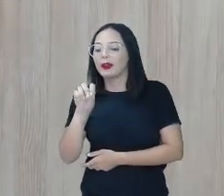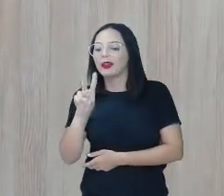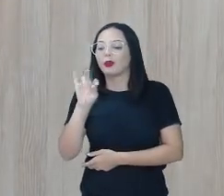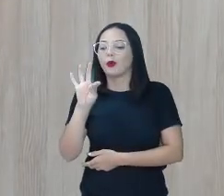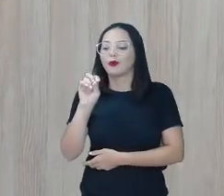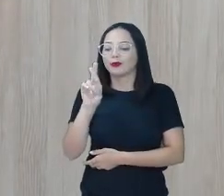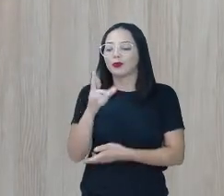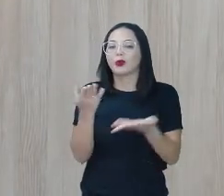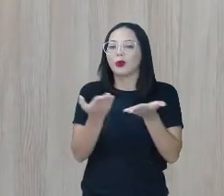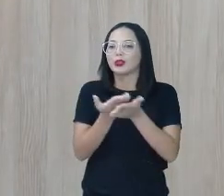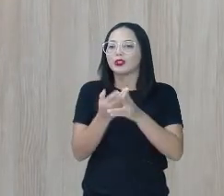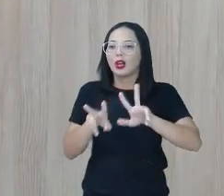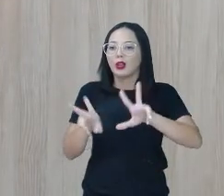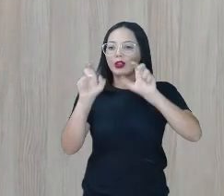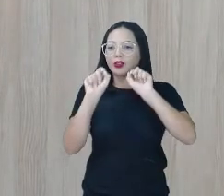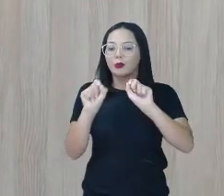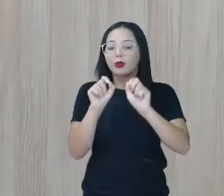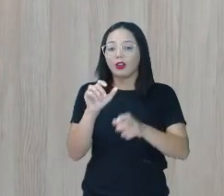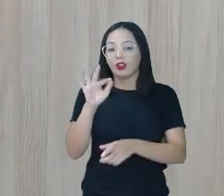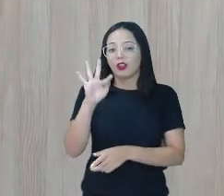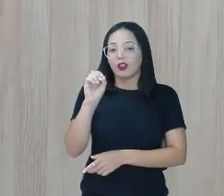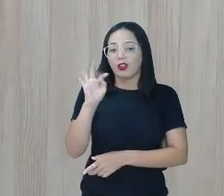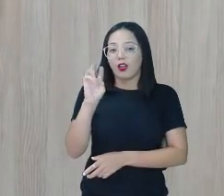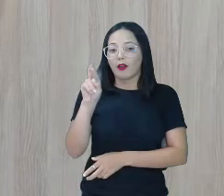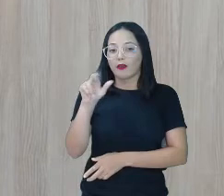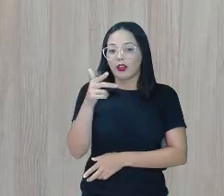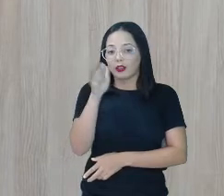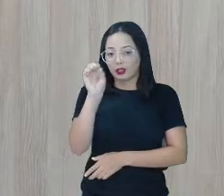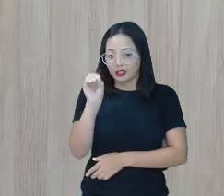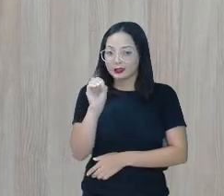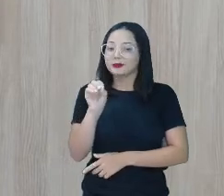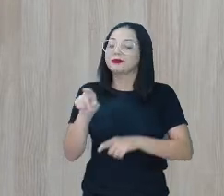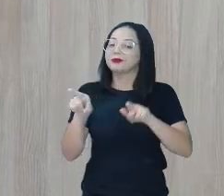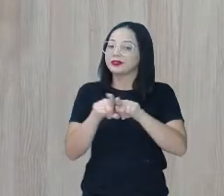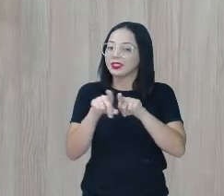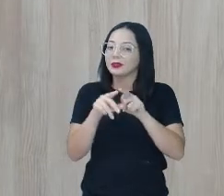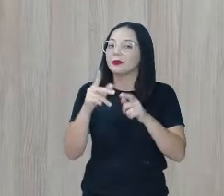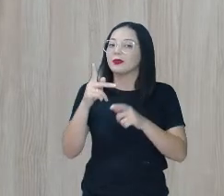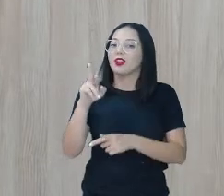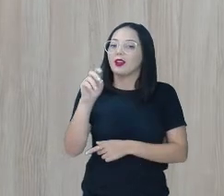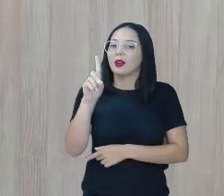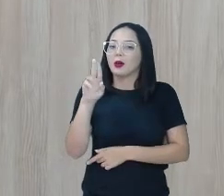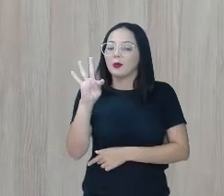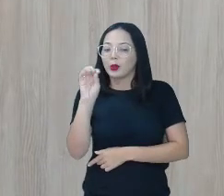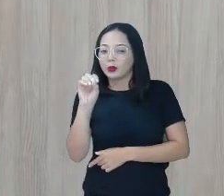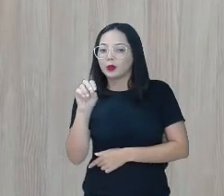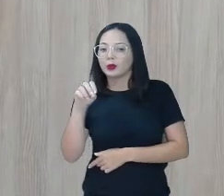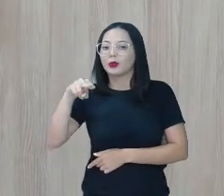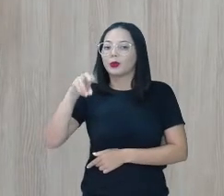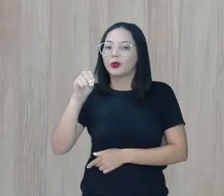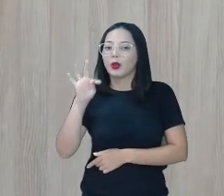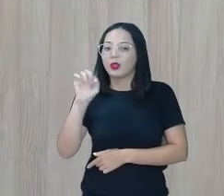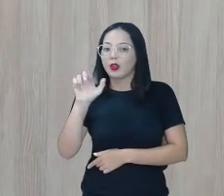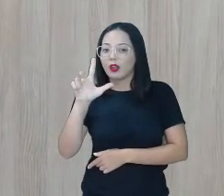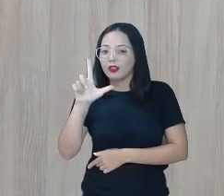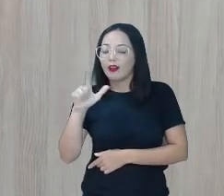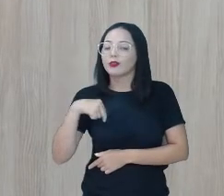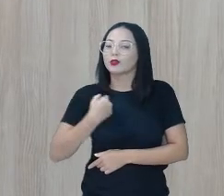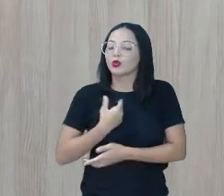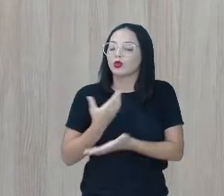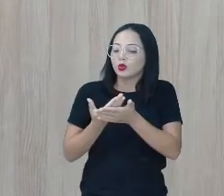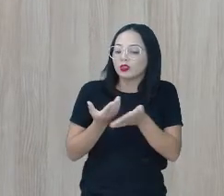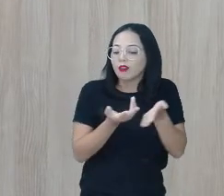hoje nossa aula é sobre fatoração e produto notável. É o que a gente vai estudar durante toda essa trilha